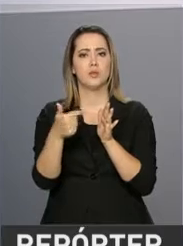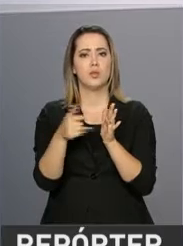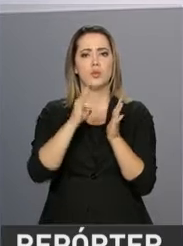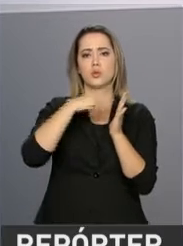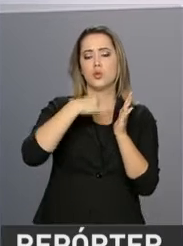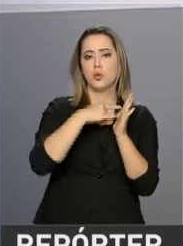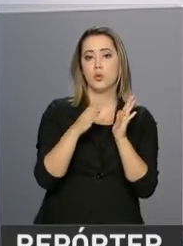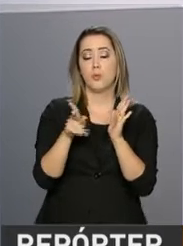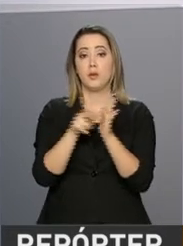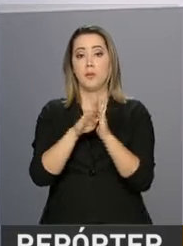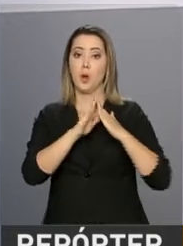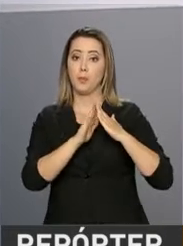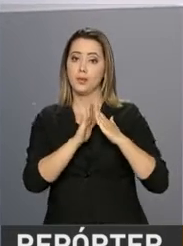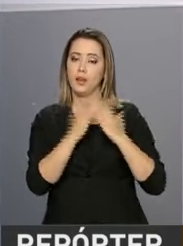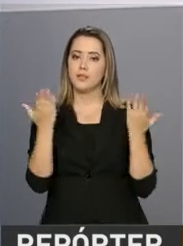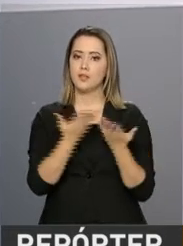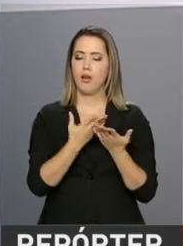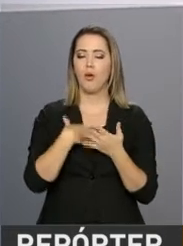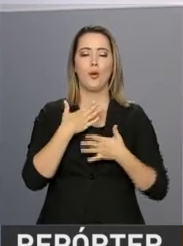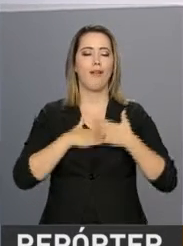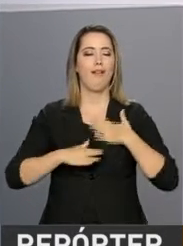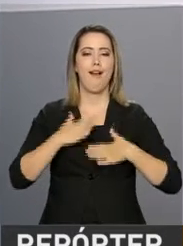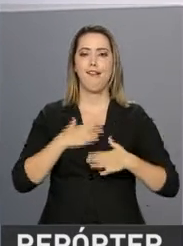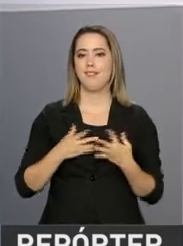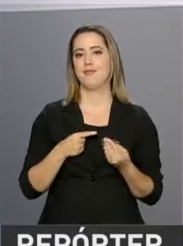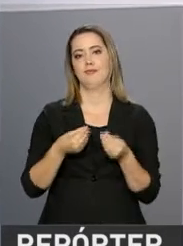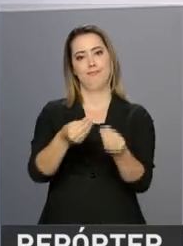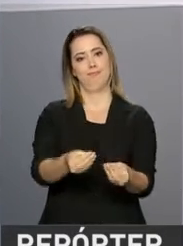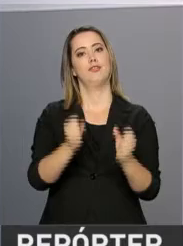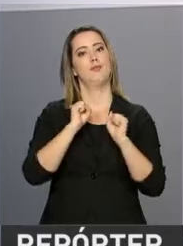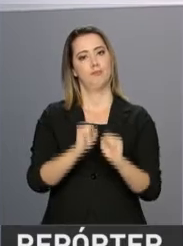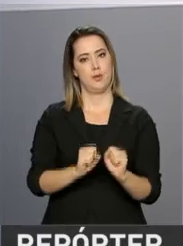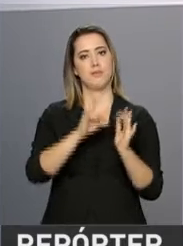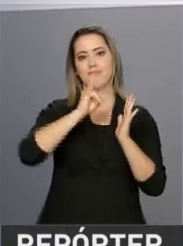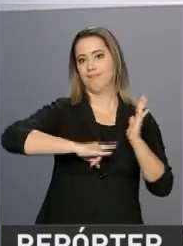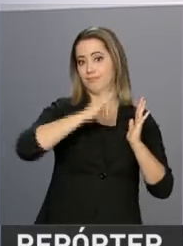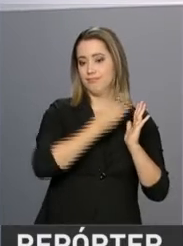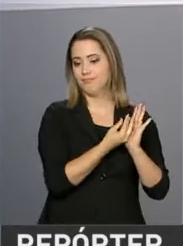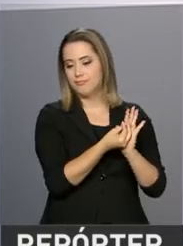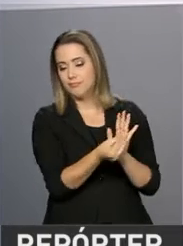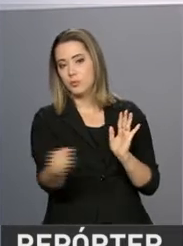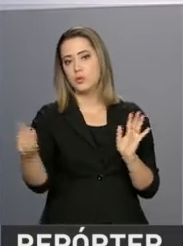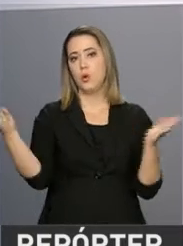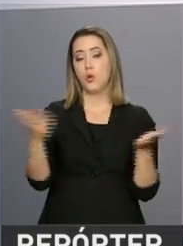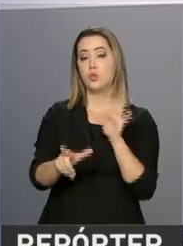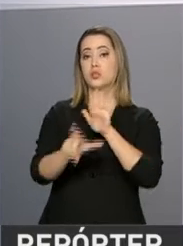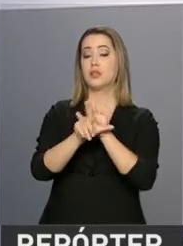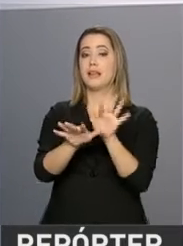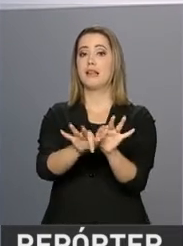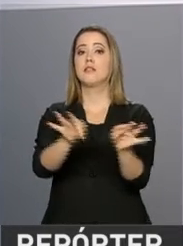escritura da casa própria agora vão ganhar tranquilidade com a garantia da emissão do documento passa a valer hoje uma lei que